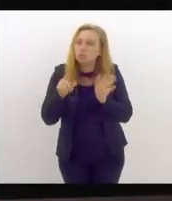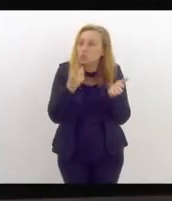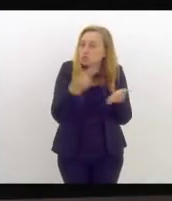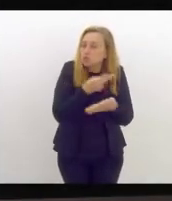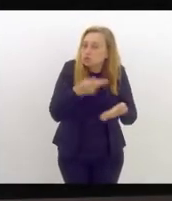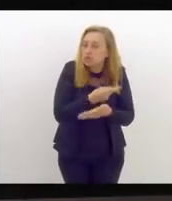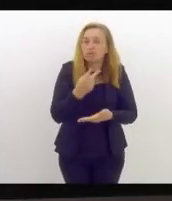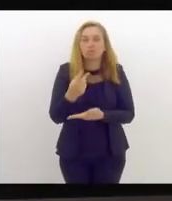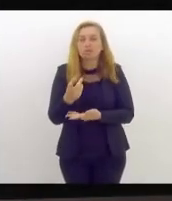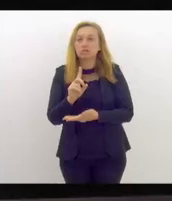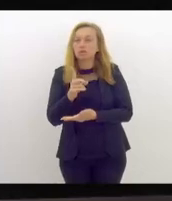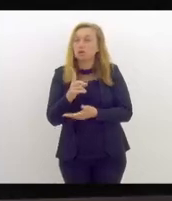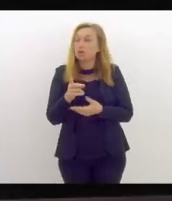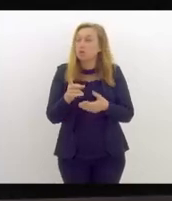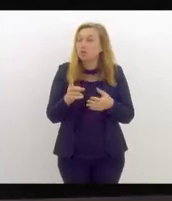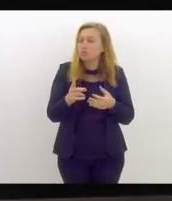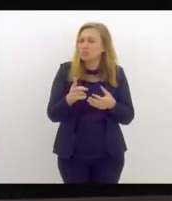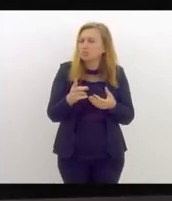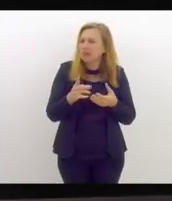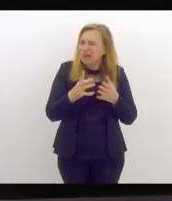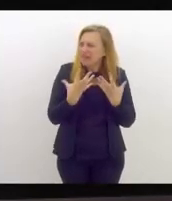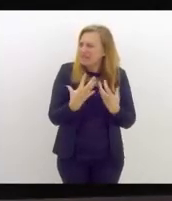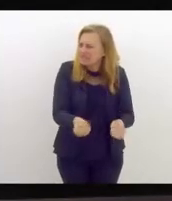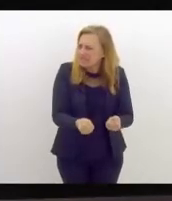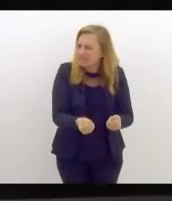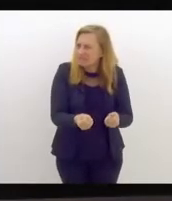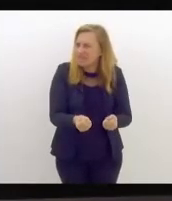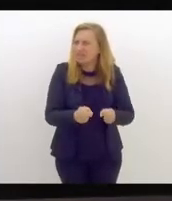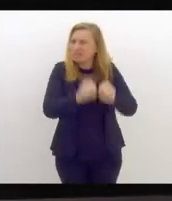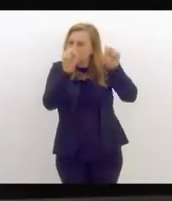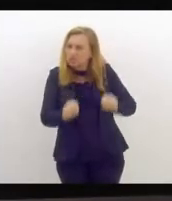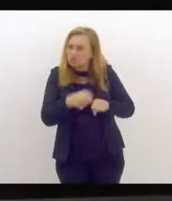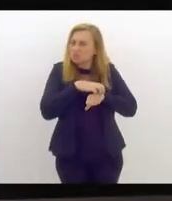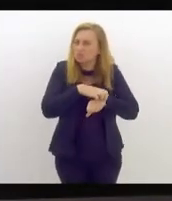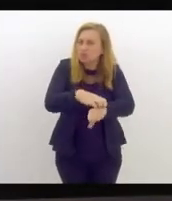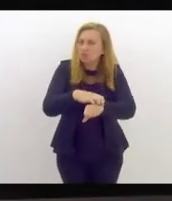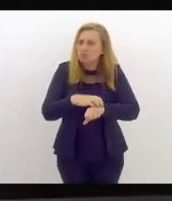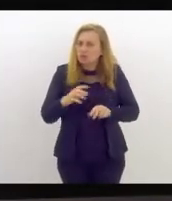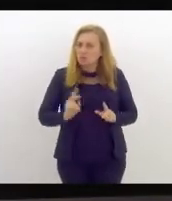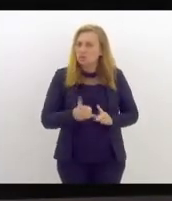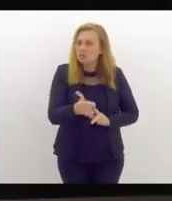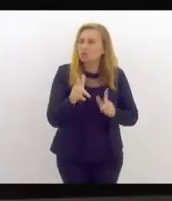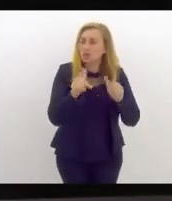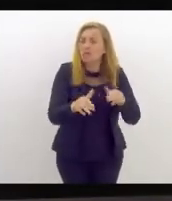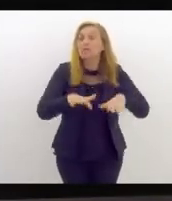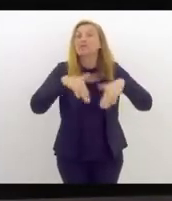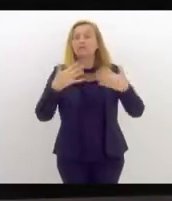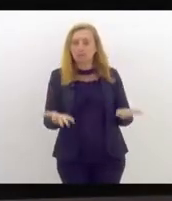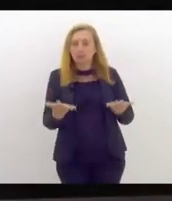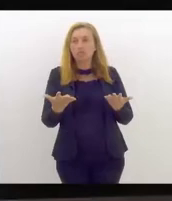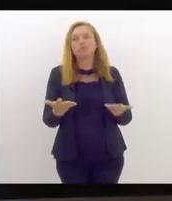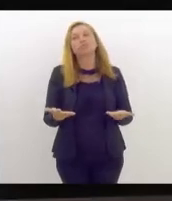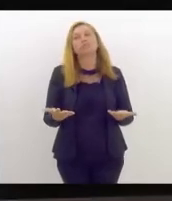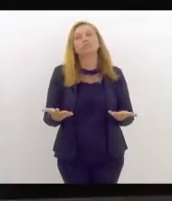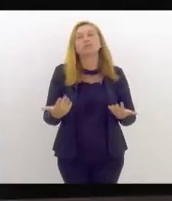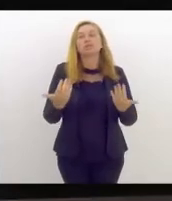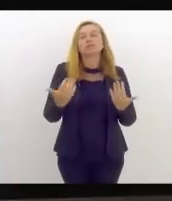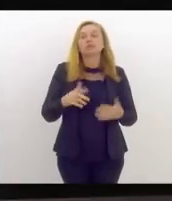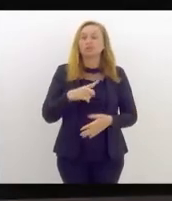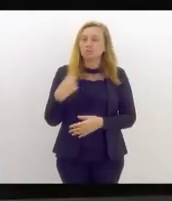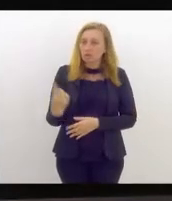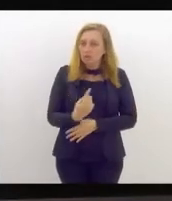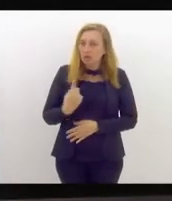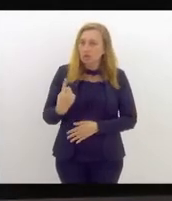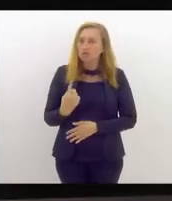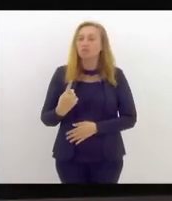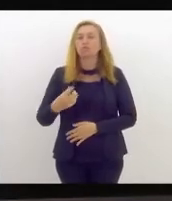nós não podemos nós não podemos aceitar que o sistema de transporte continua do jeito que tá então nós temos que de alguma forma enquanto o Parlamento